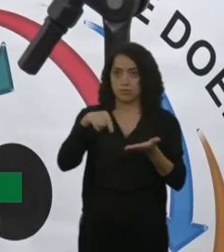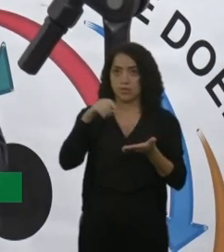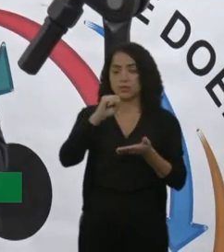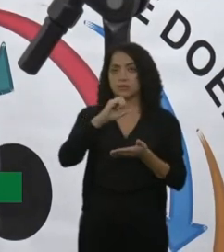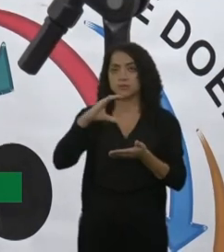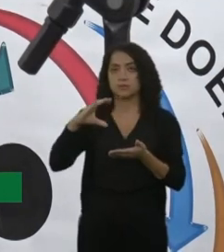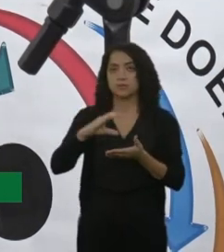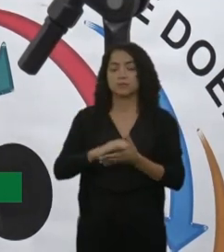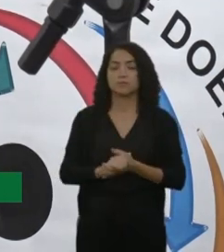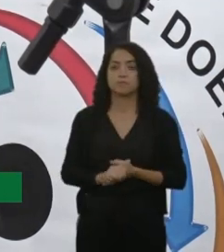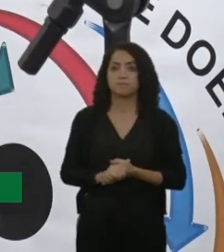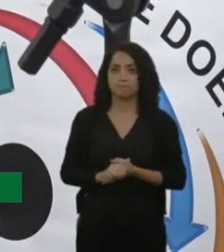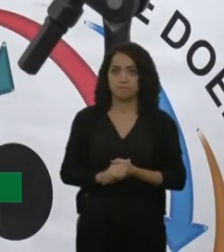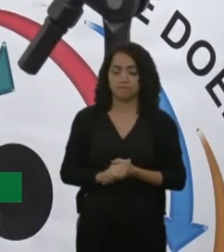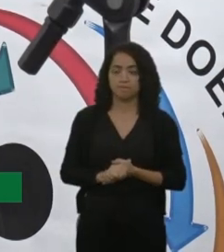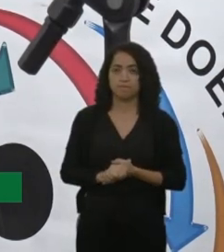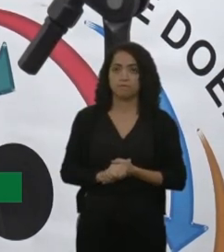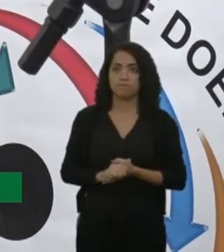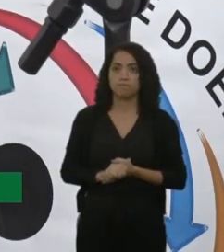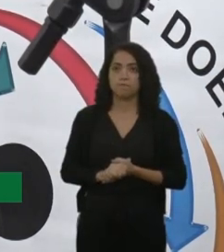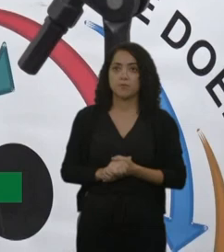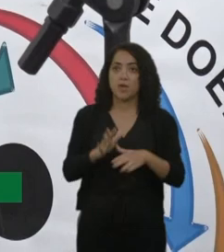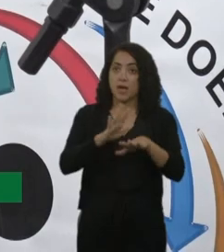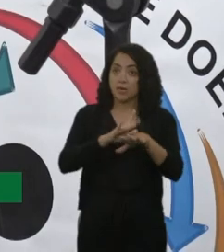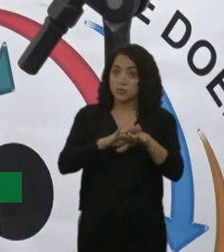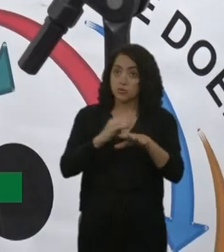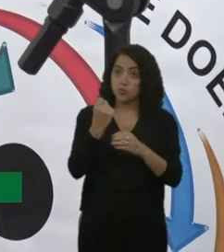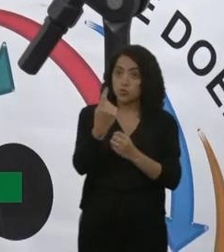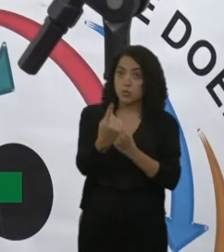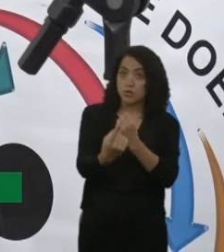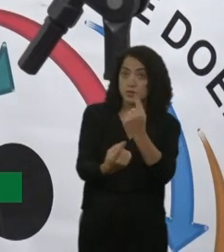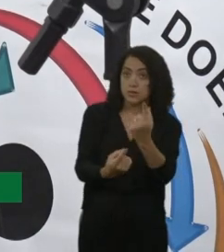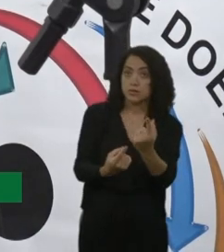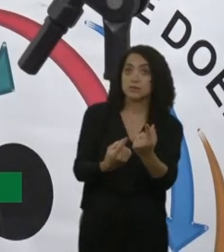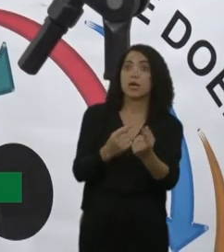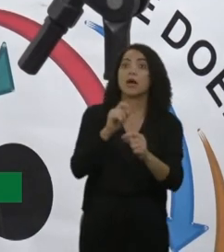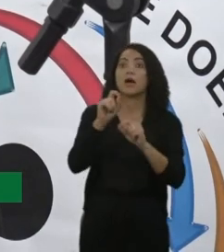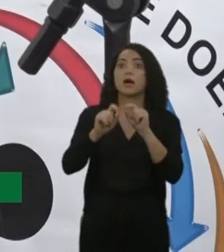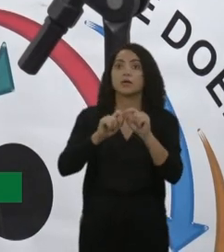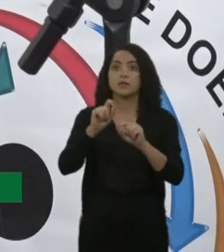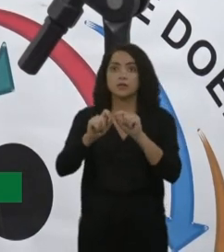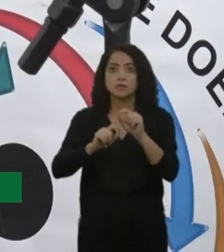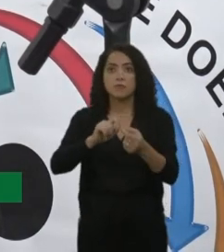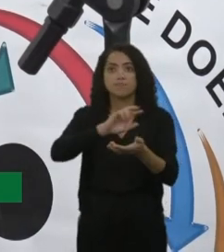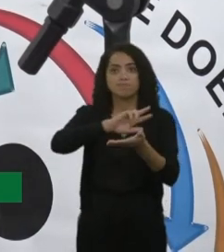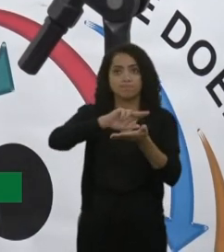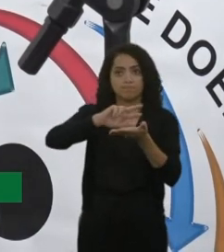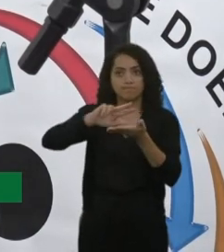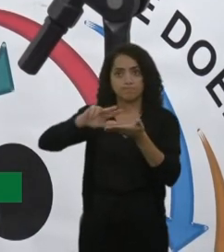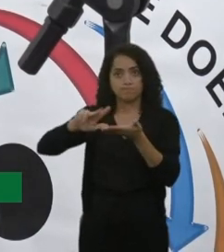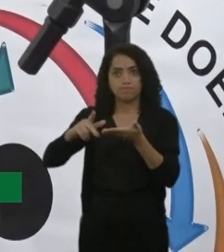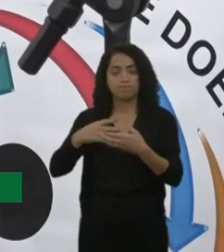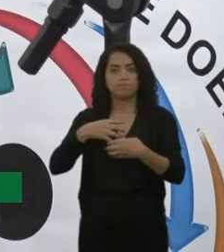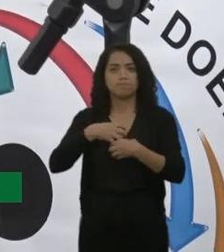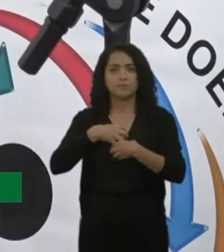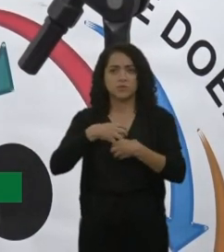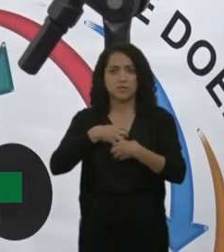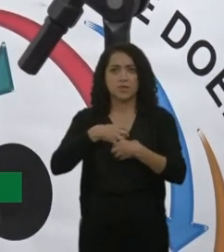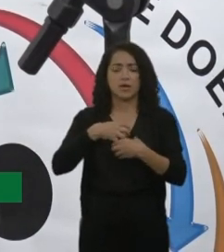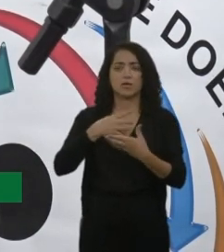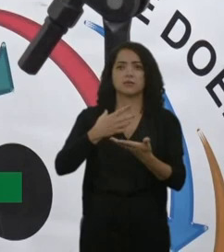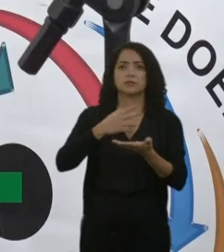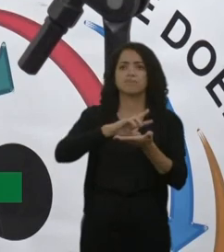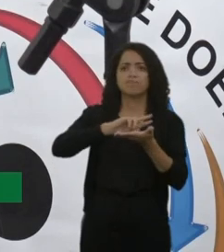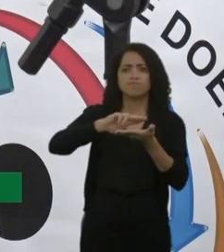Catarina. As doenças raras são caracterizadas por uma ampla diversidade de sinais e sintomas e